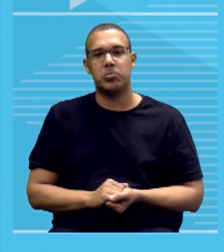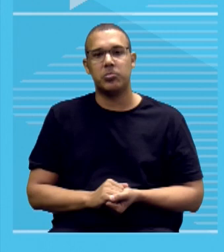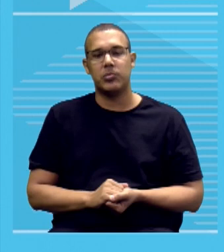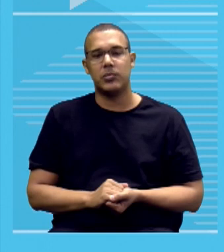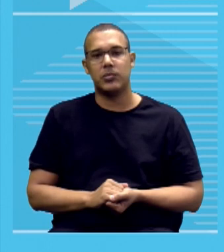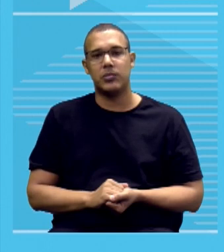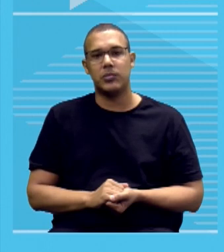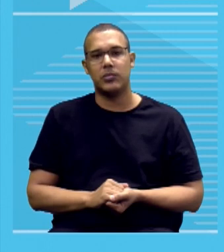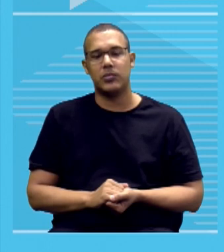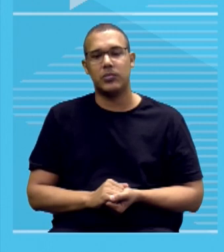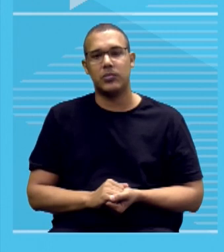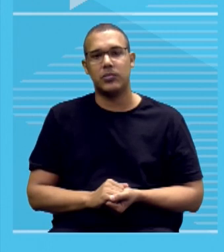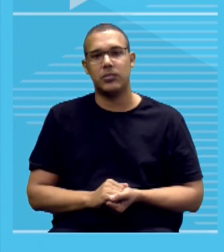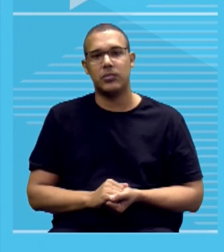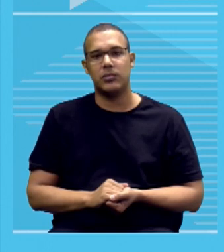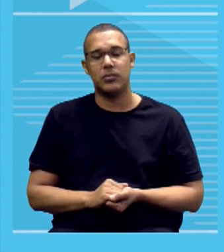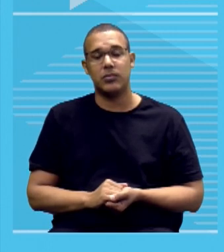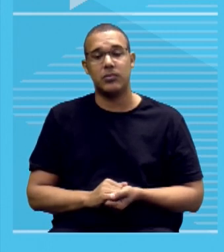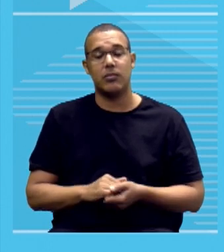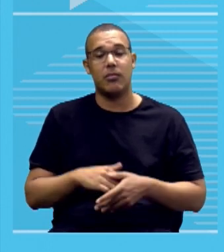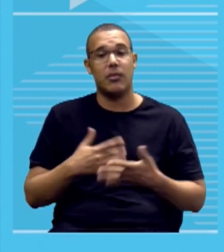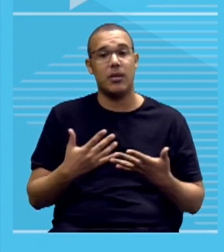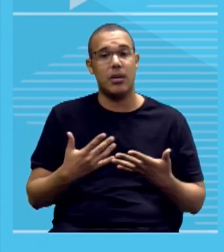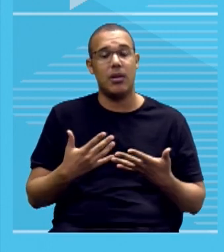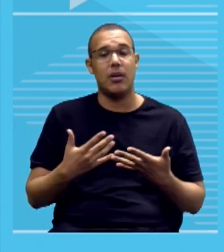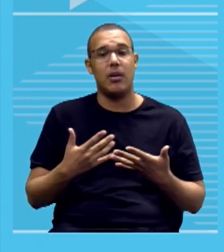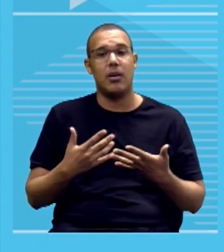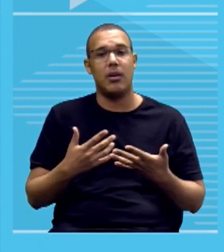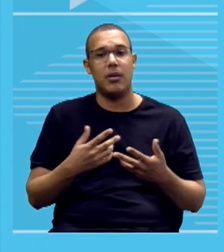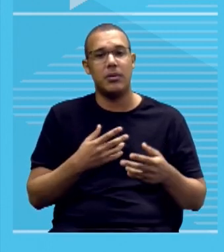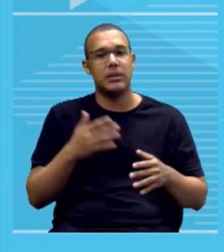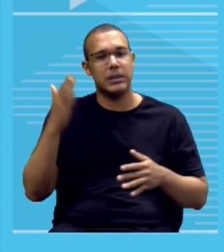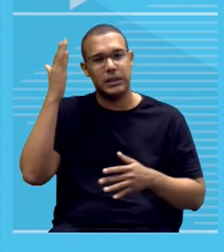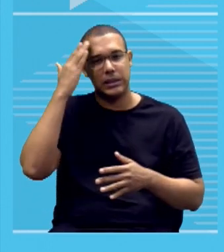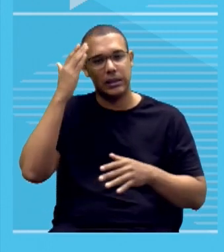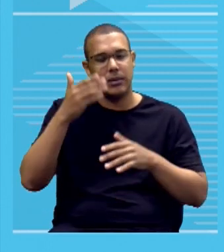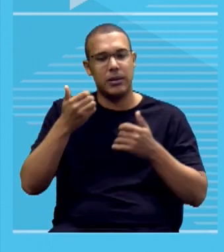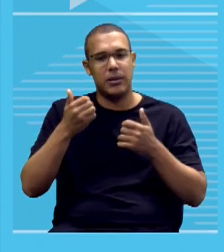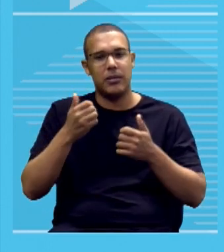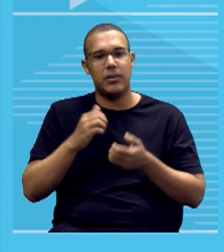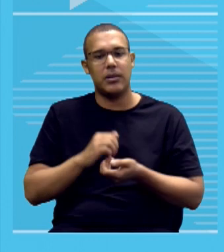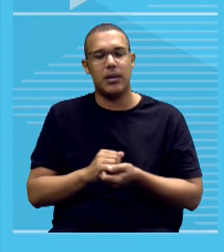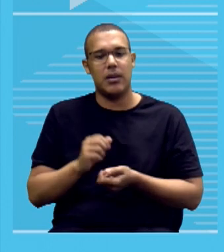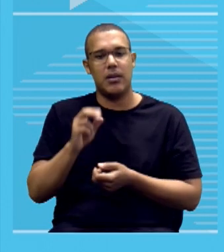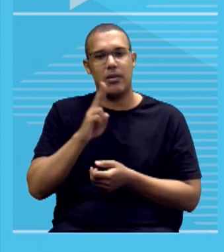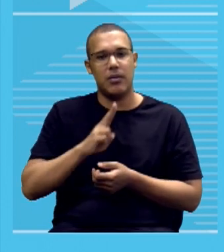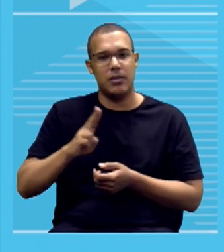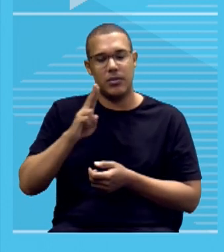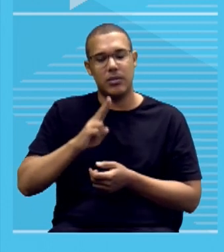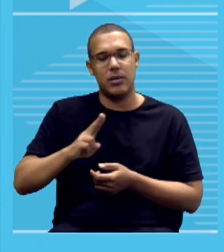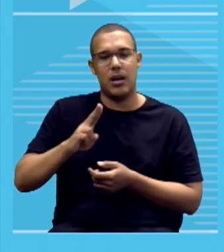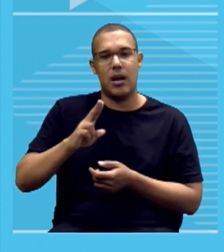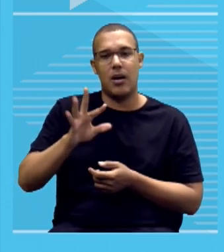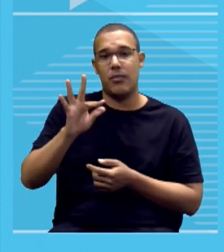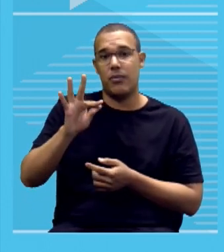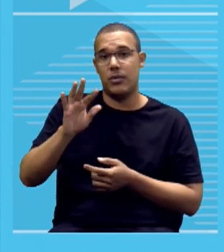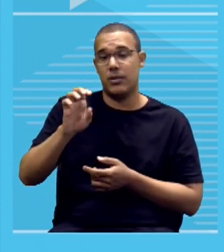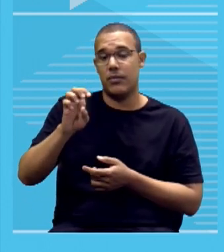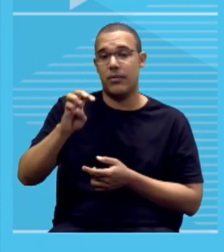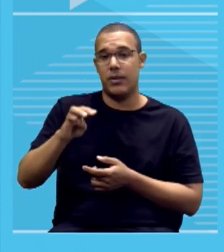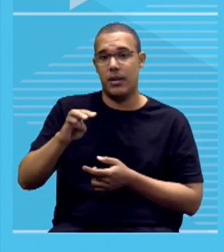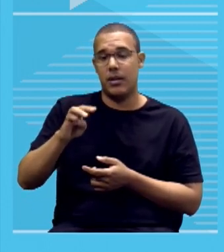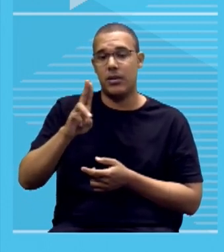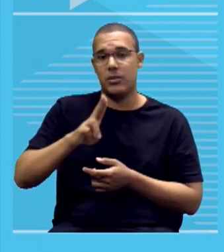Então, gente, olha o que aconteceu nessa questão para que não sobre dúvida aí. Ele vai pegar uma força contra a eletromotriz e aplicar ao